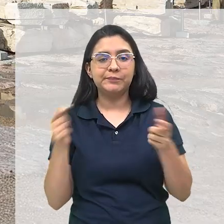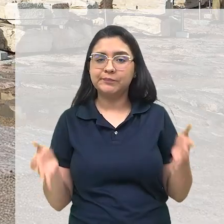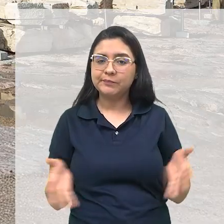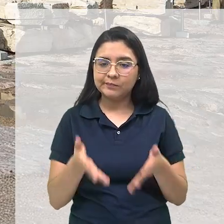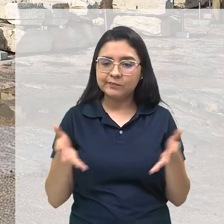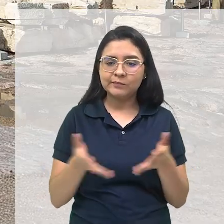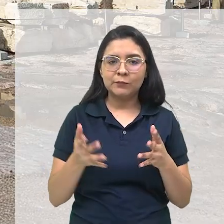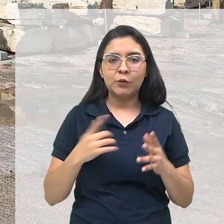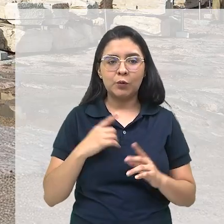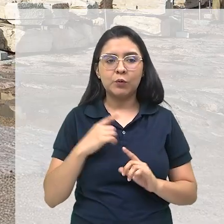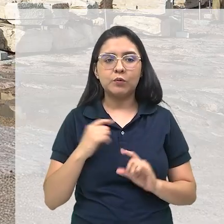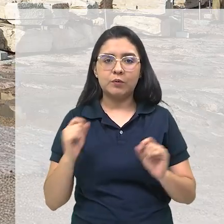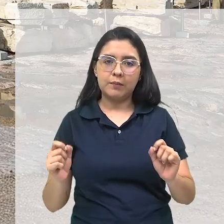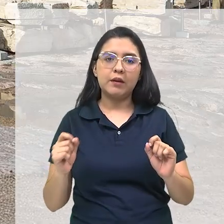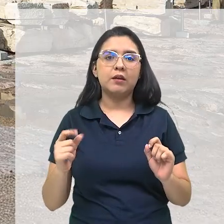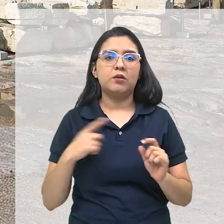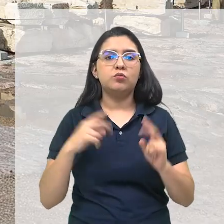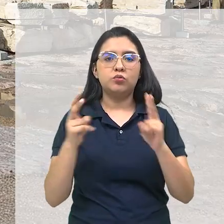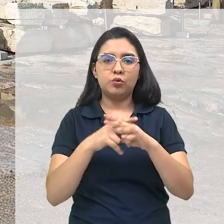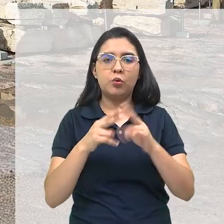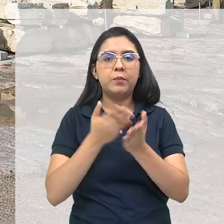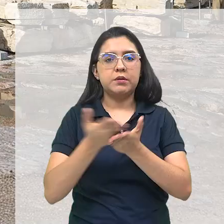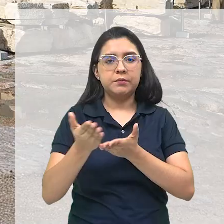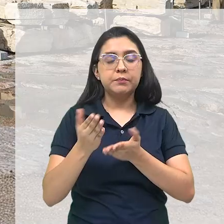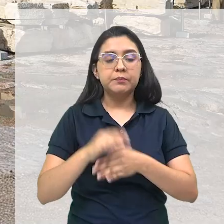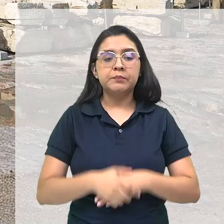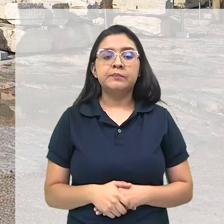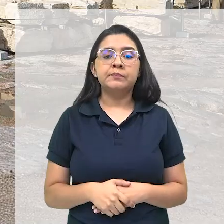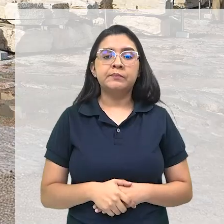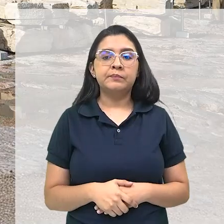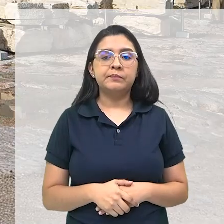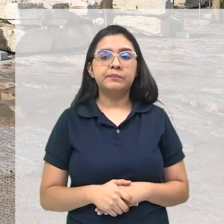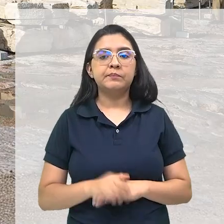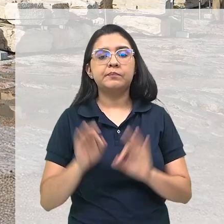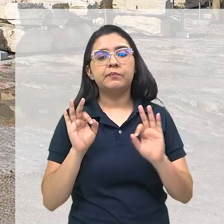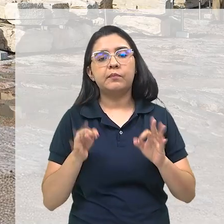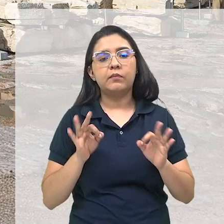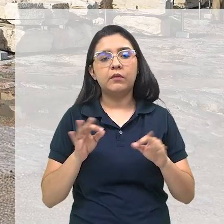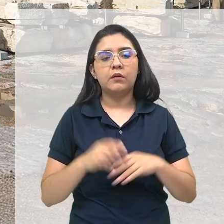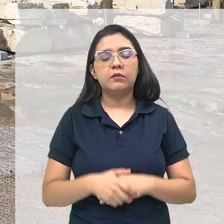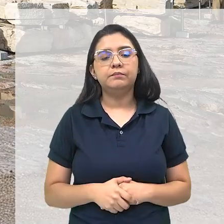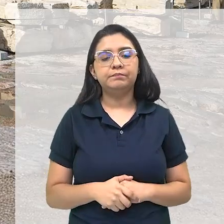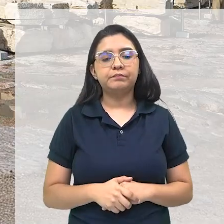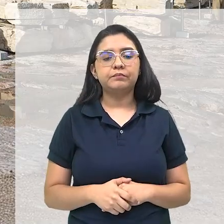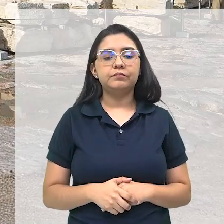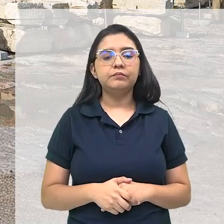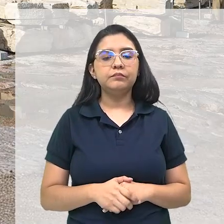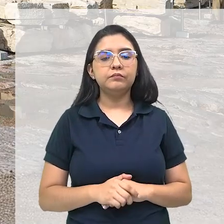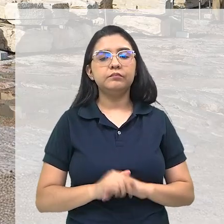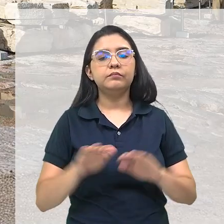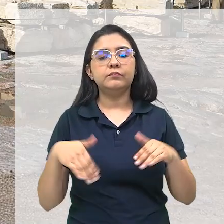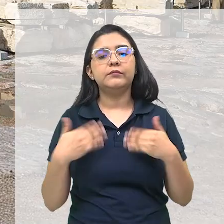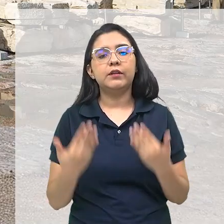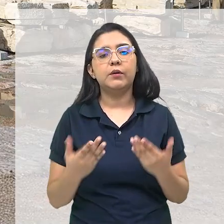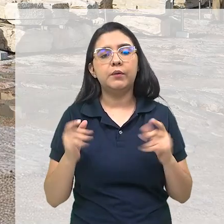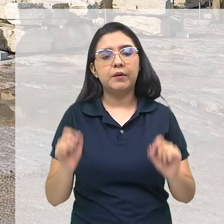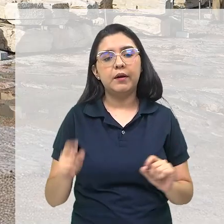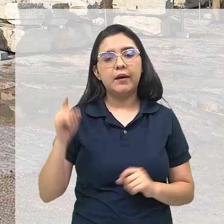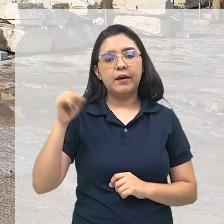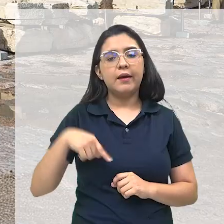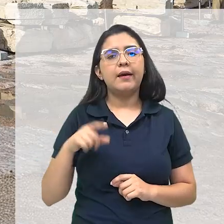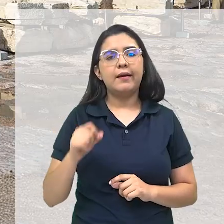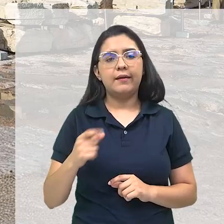incentivar o combate ali entre os lutadores. Muito bem, então essa é